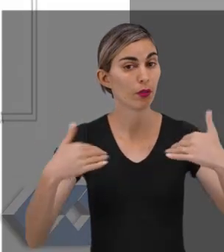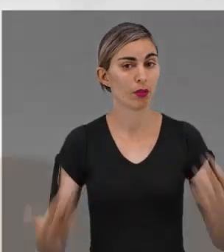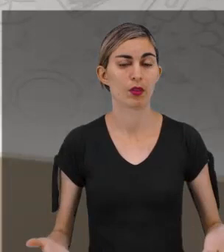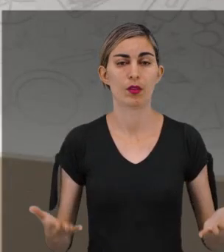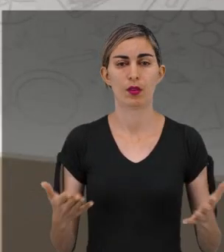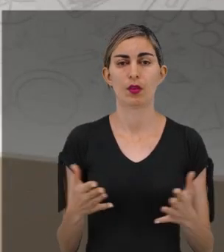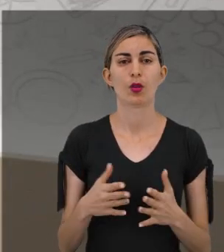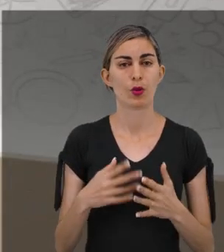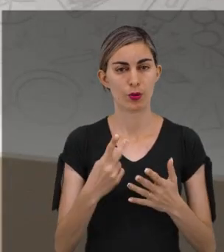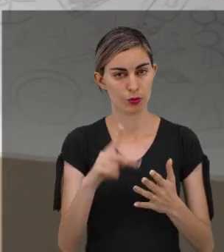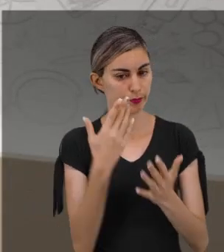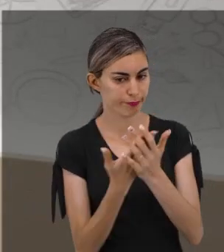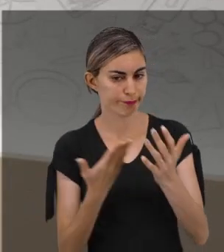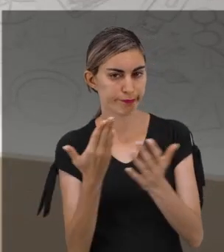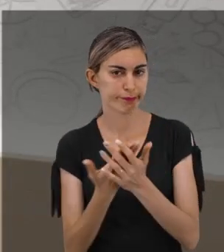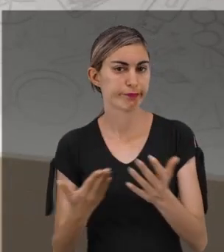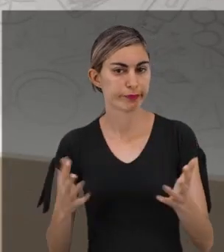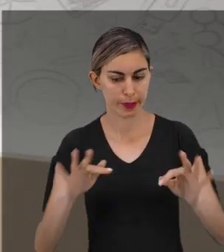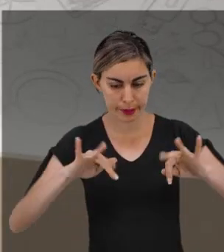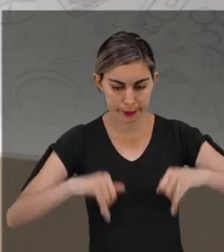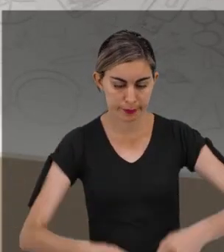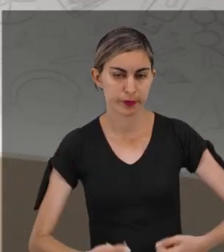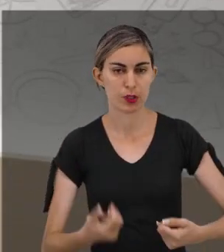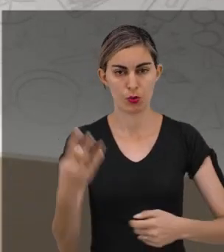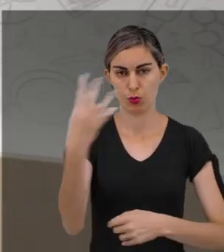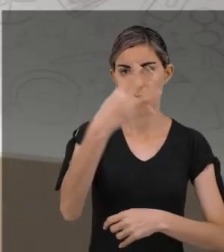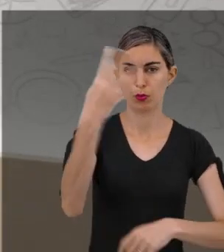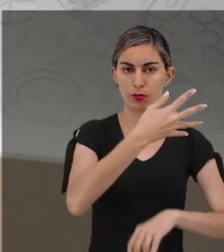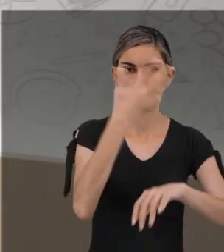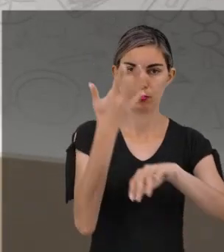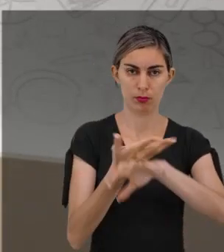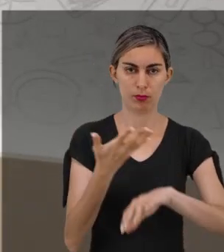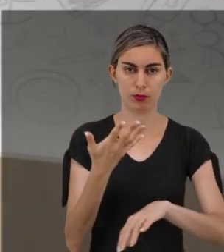Então é isso. Então, estudante, aqui a gente finaliza a quarta